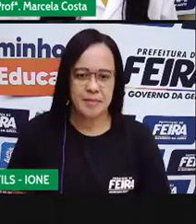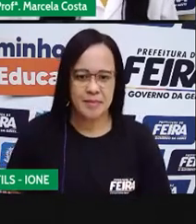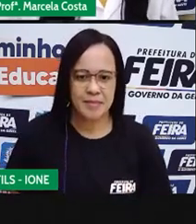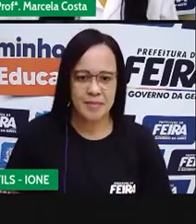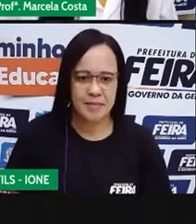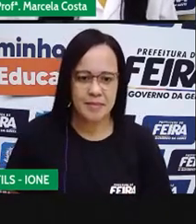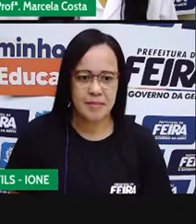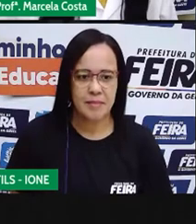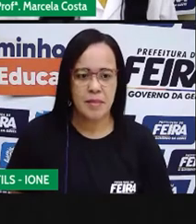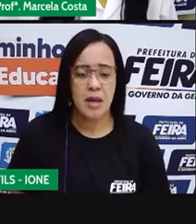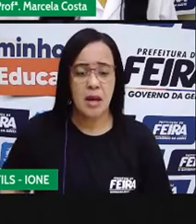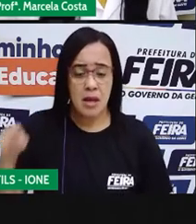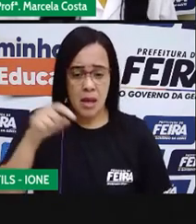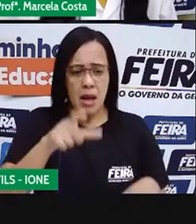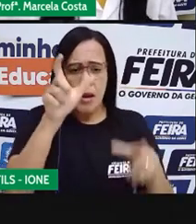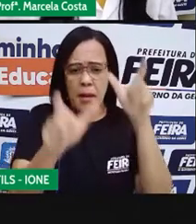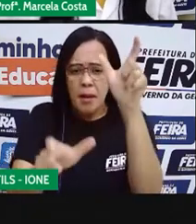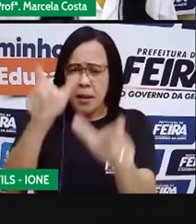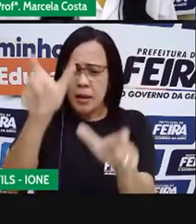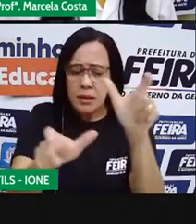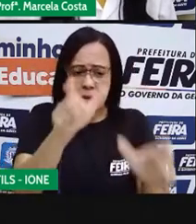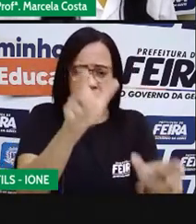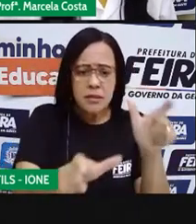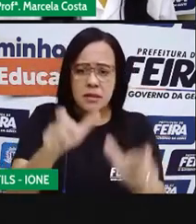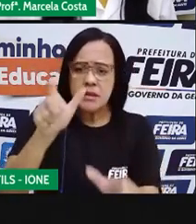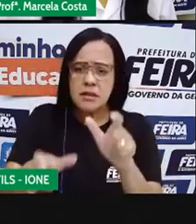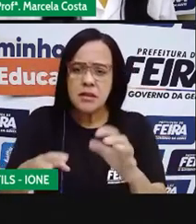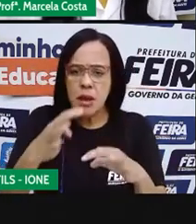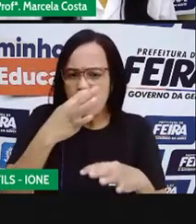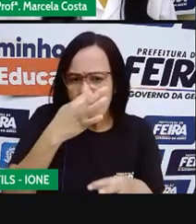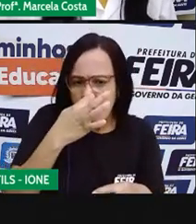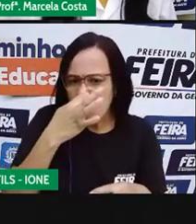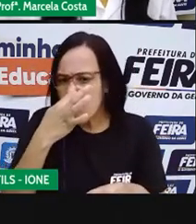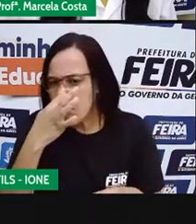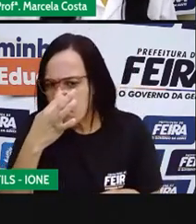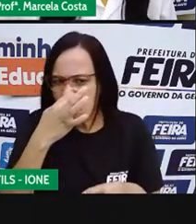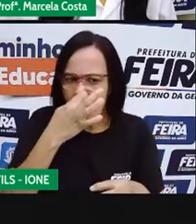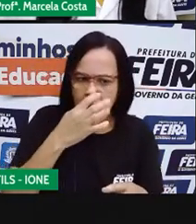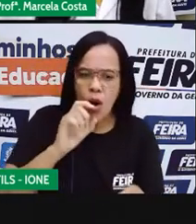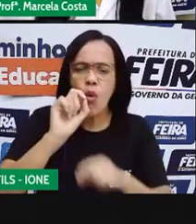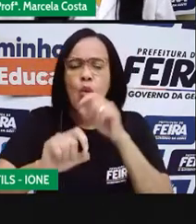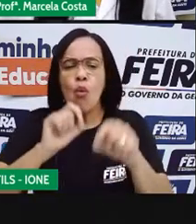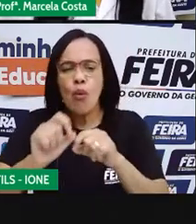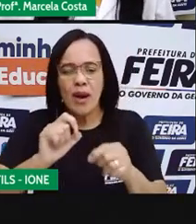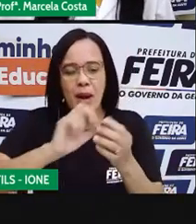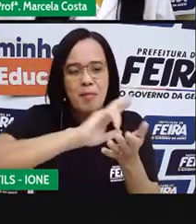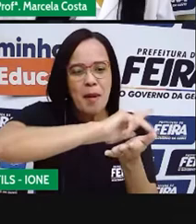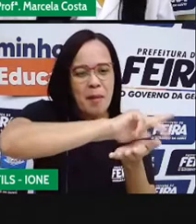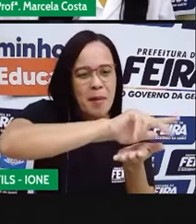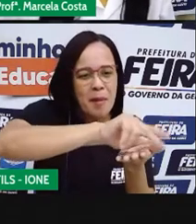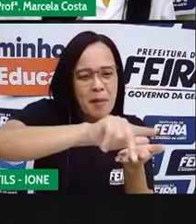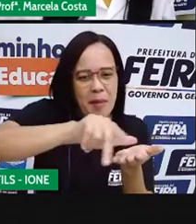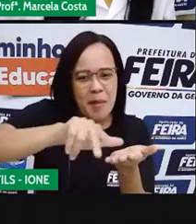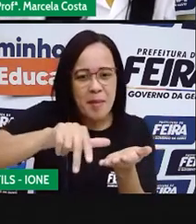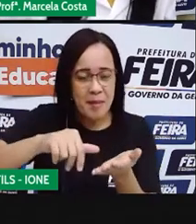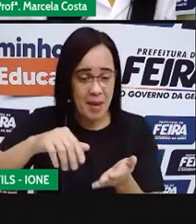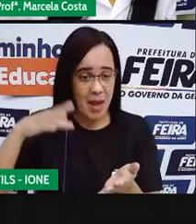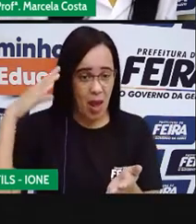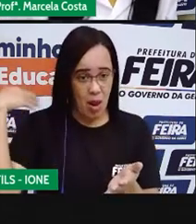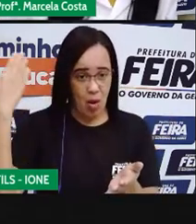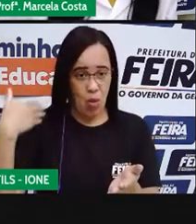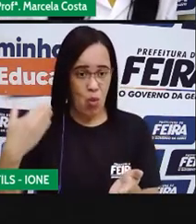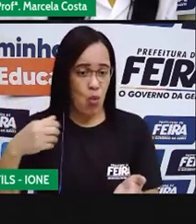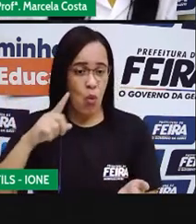Nessas personagens, a gente também observa a diversidade. Veja aqui uma princesa de cabelos loiros,